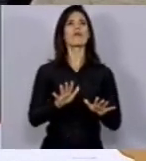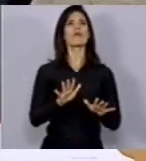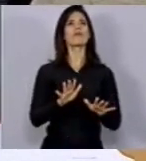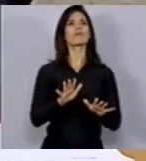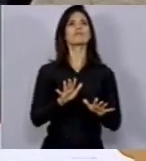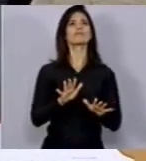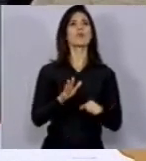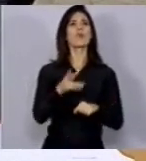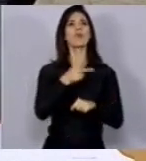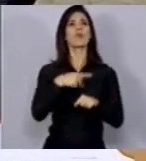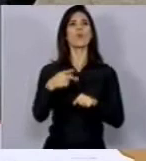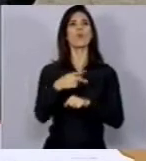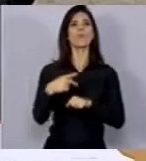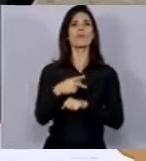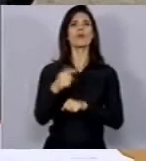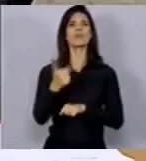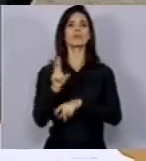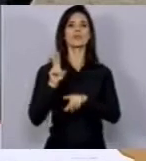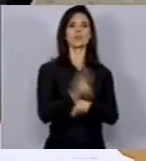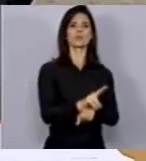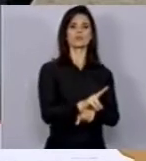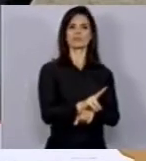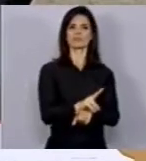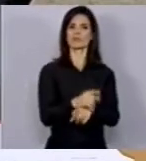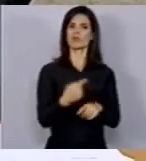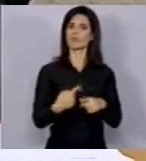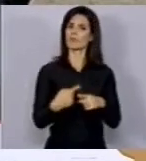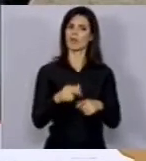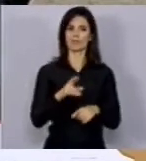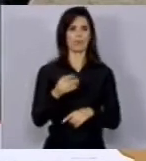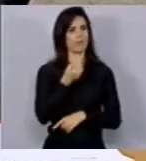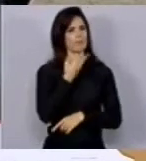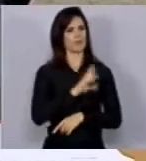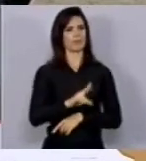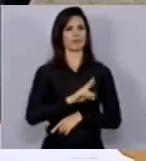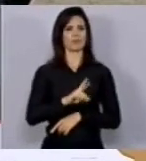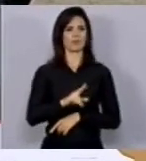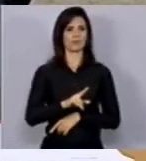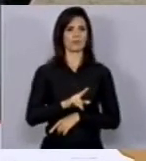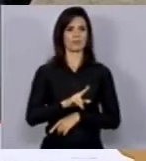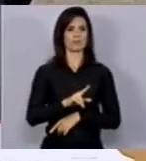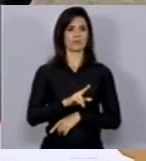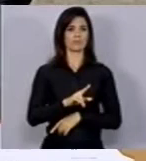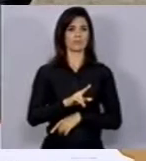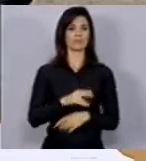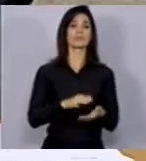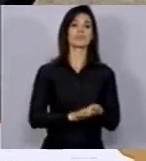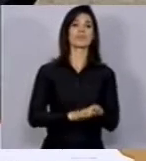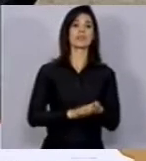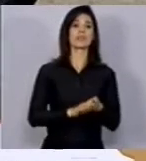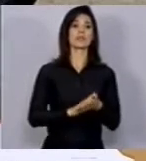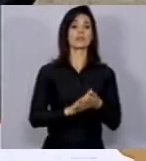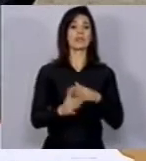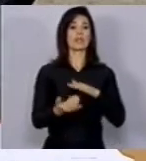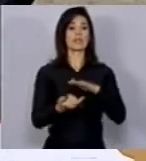Estado impermeável à vigilância, o que também não é bom. Instituições sem transparência acabam se desviando